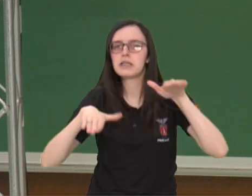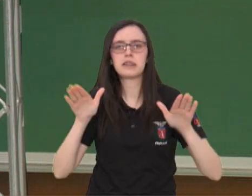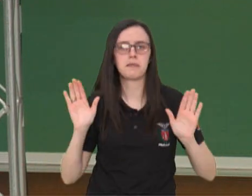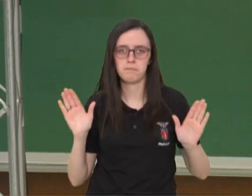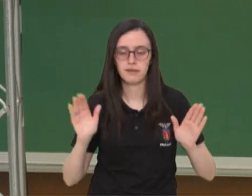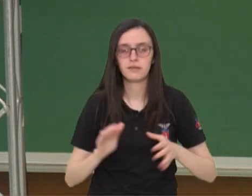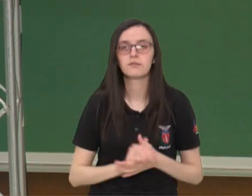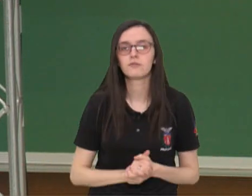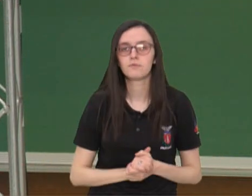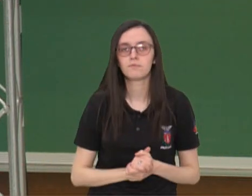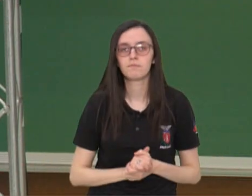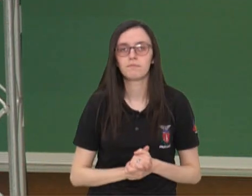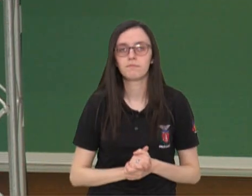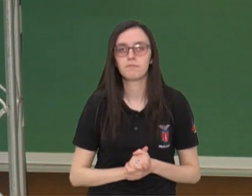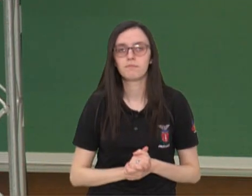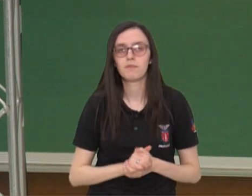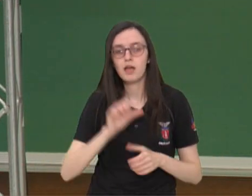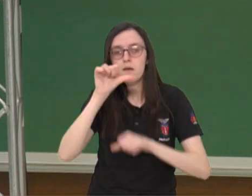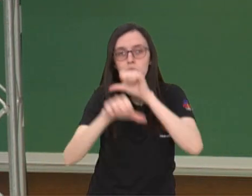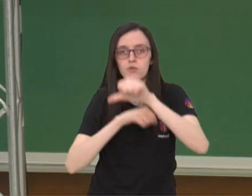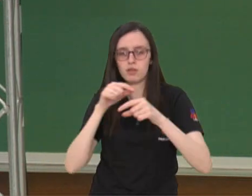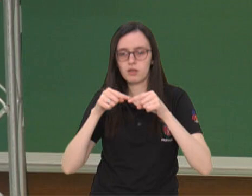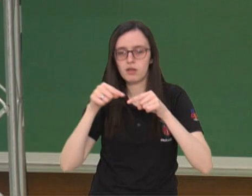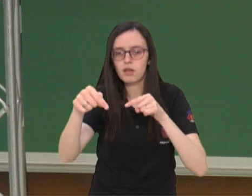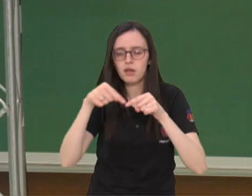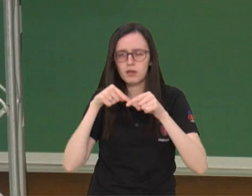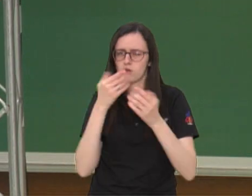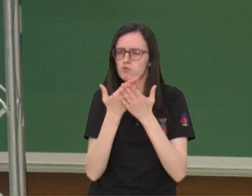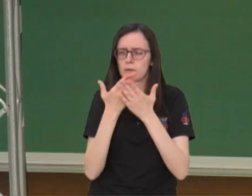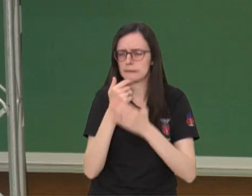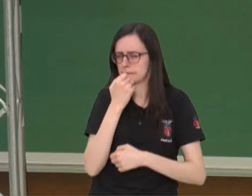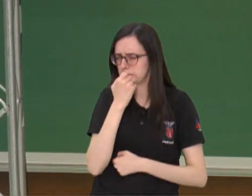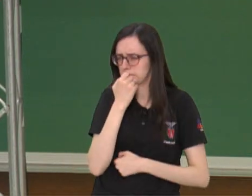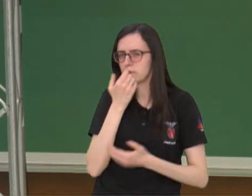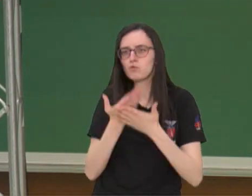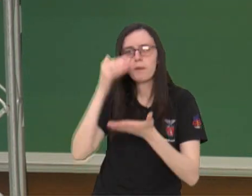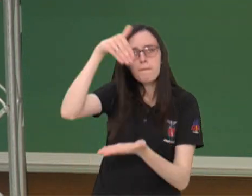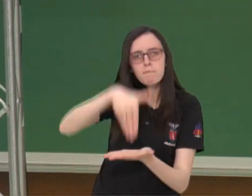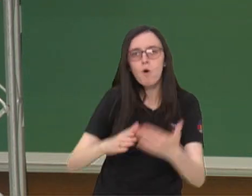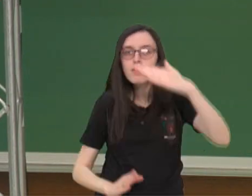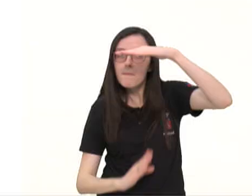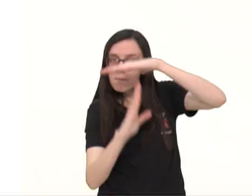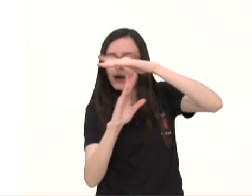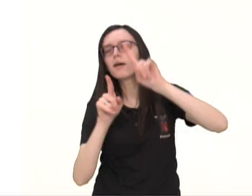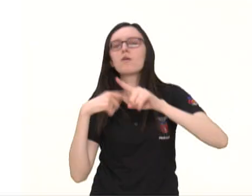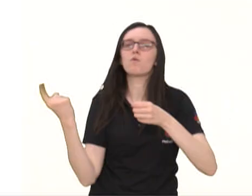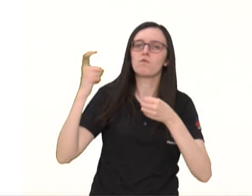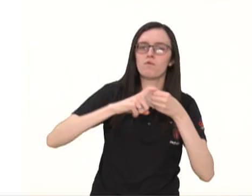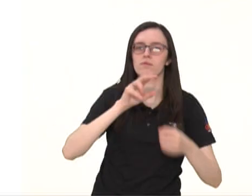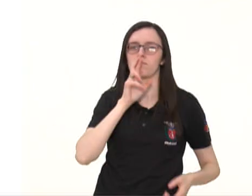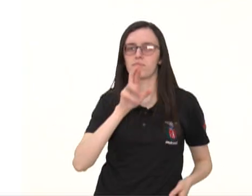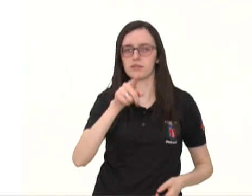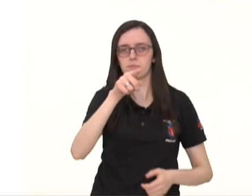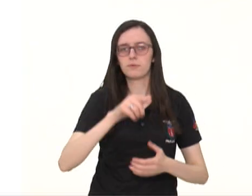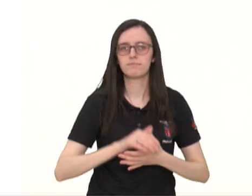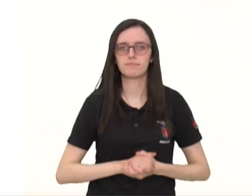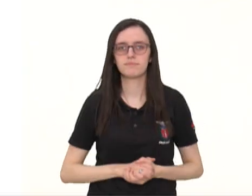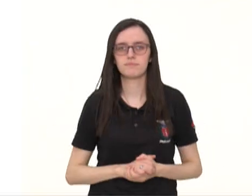ponto de vértice, só pode. Estuda aí se é ponto de máximo ou de mínimo e a gente já volta com a solução.